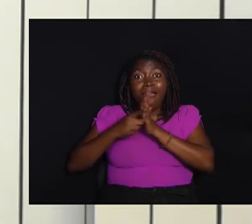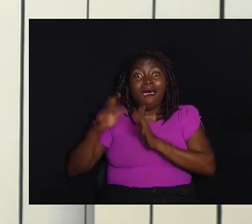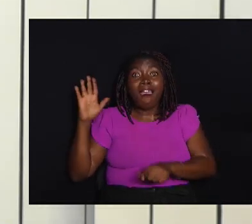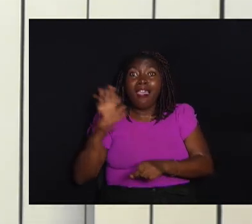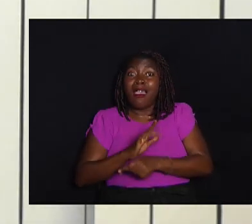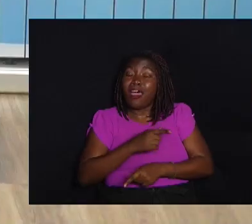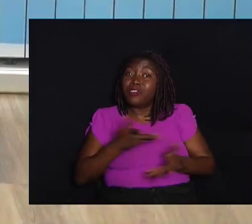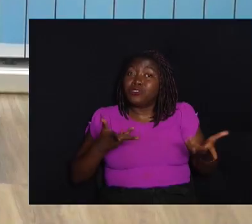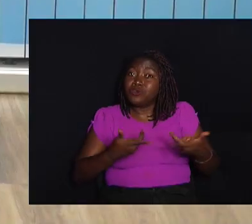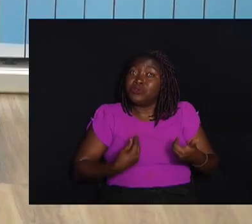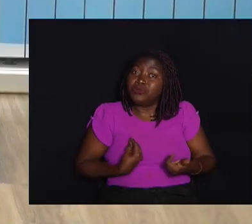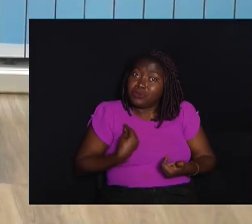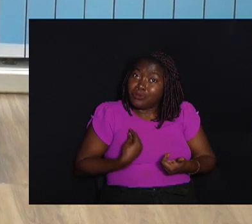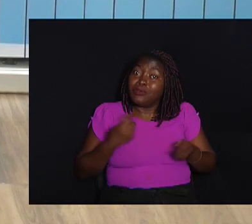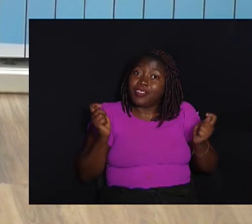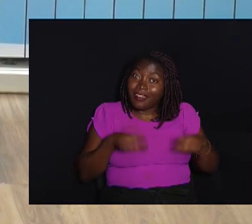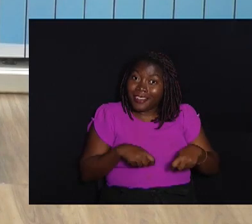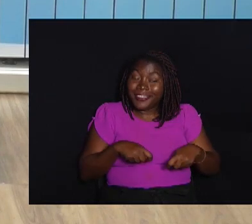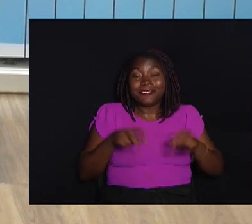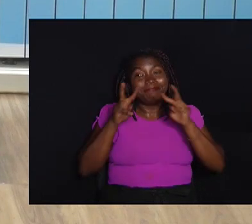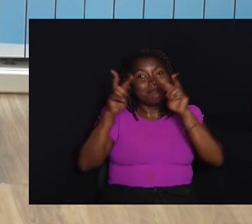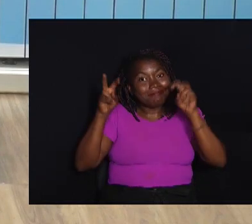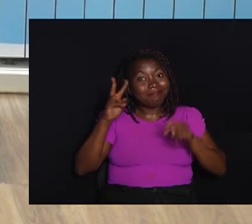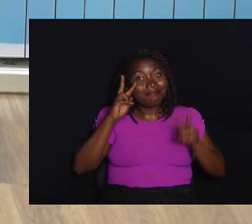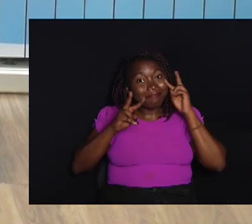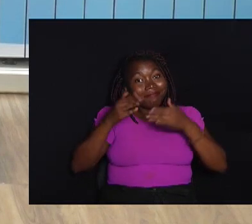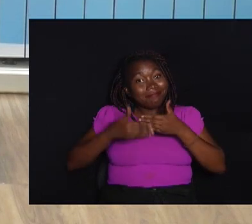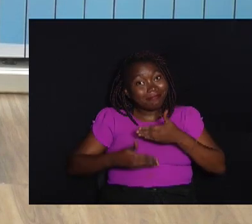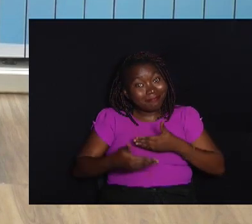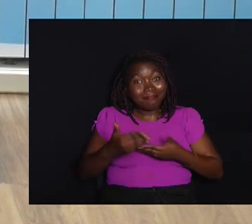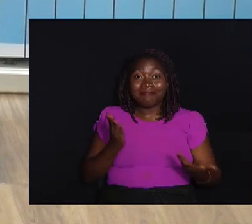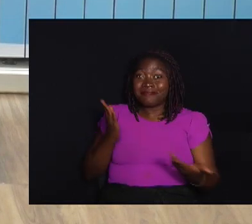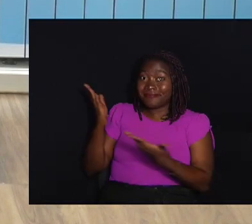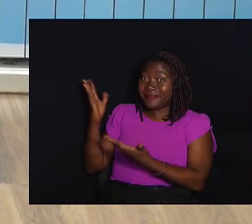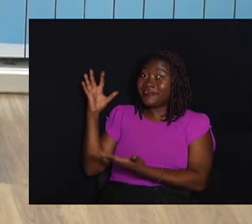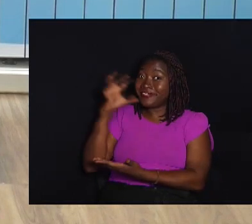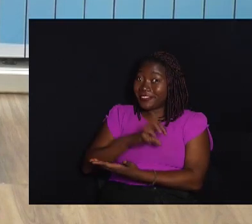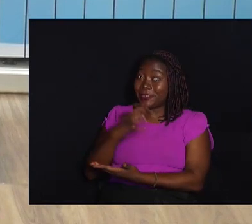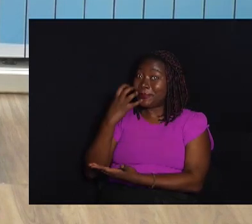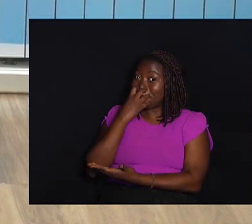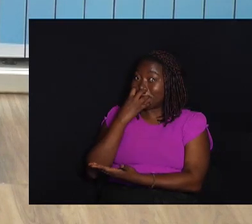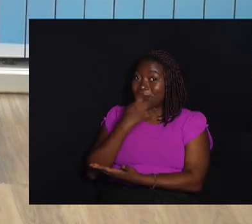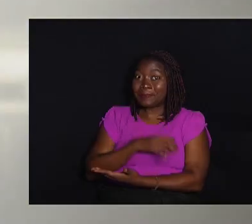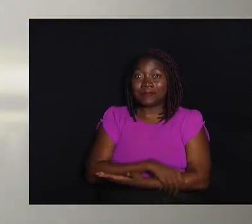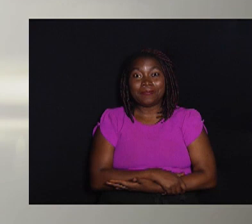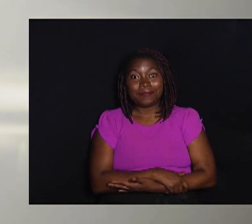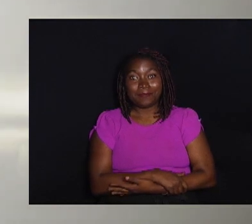de vida. Assunto que você confere a partir de agora no quadro É o Bicho.